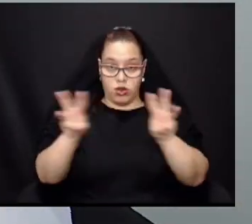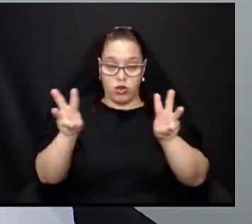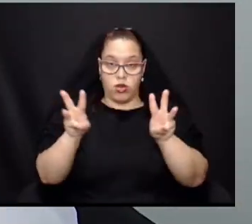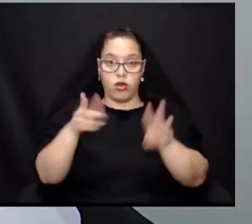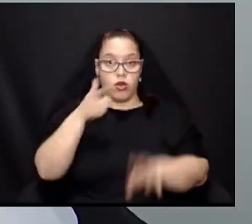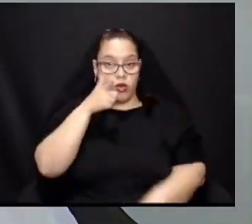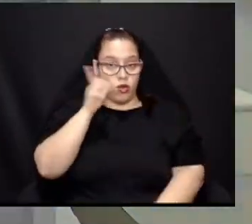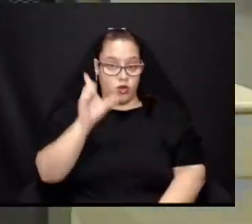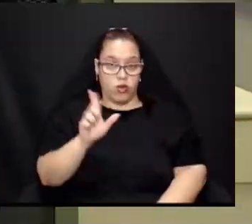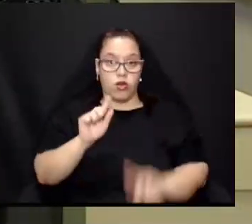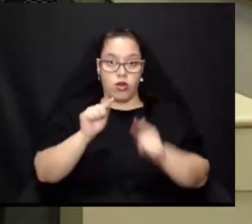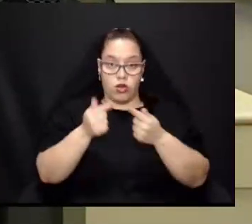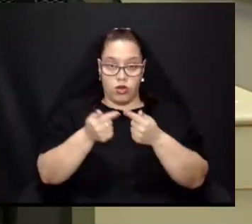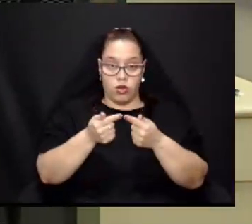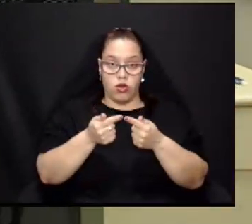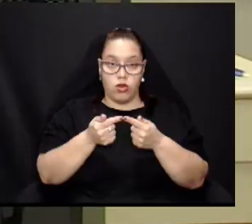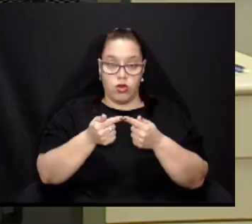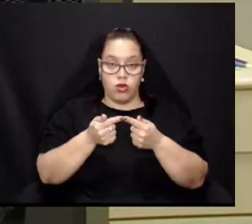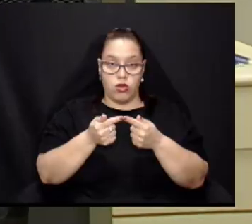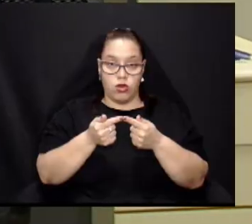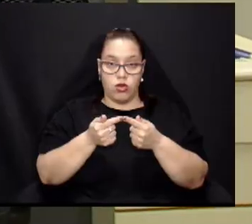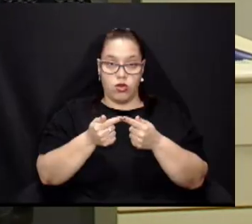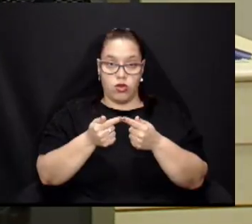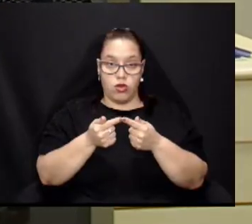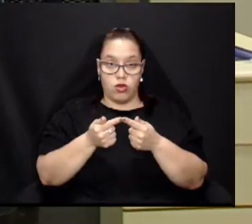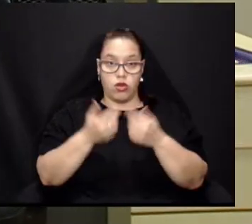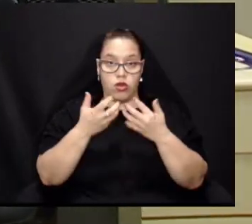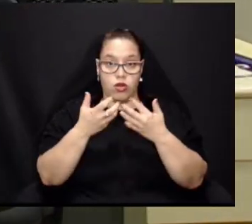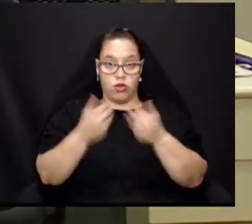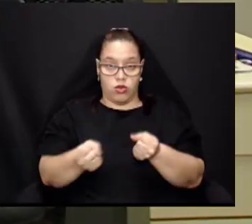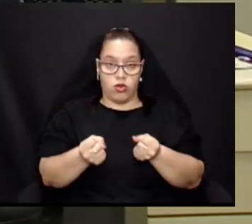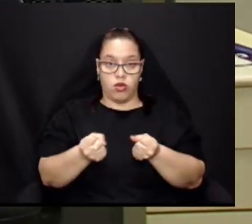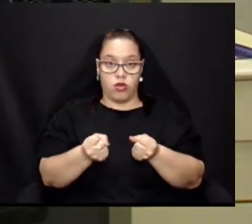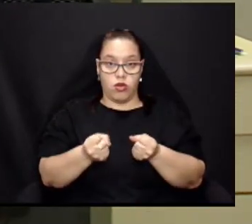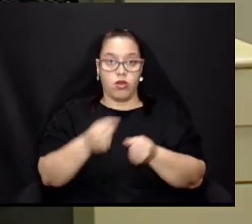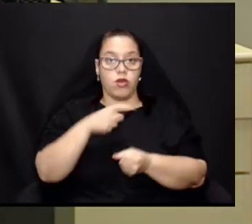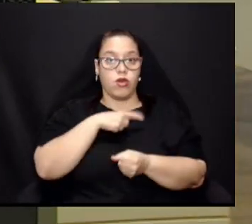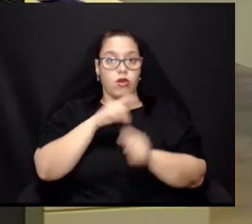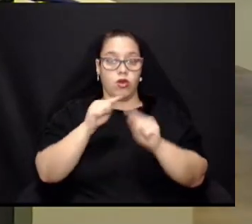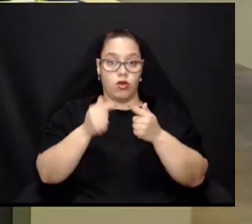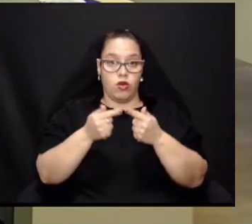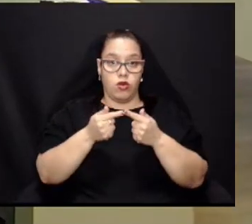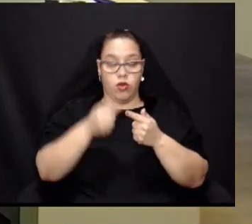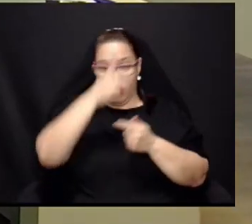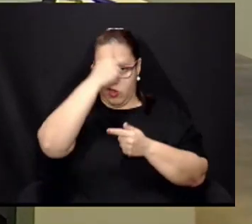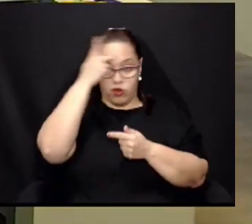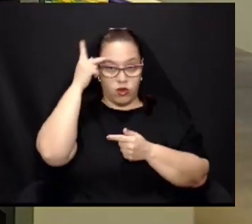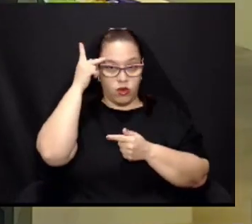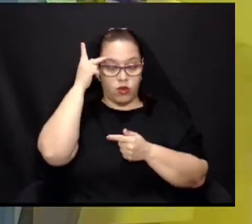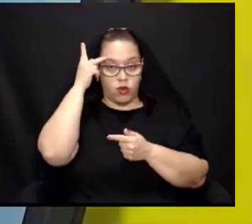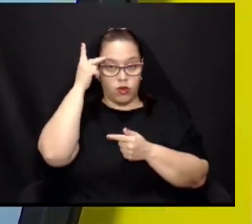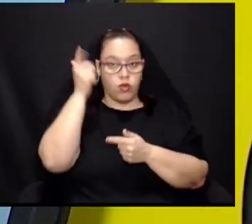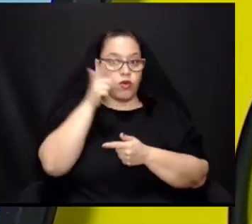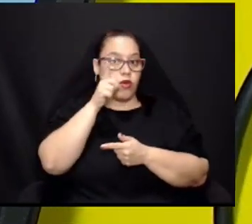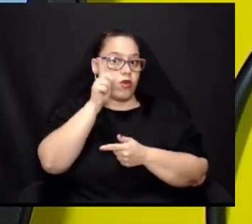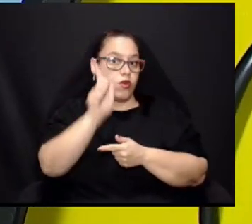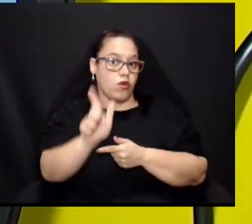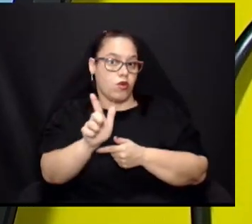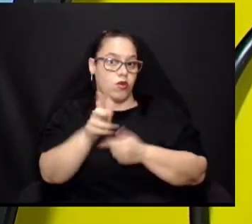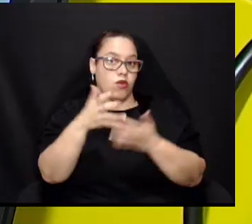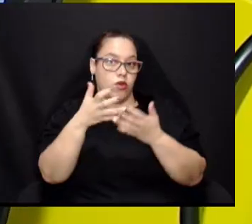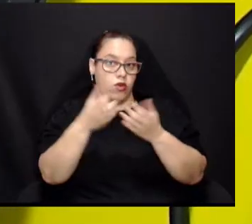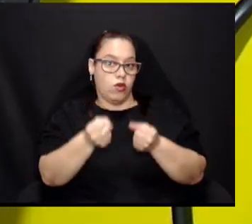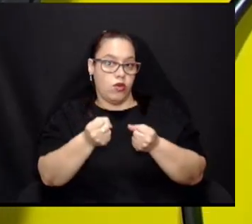parte, e ela recebe, a população que estiver nesse grupo, as pessoas que estiverem nesse grupo, conseguem receber